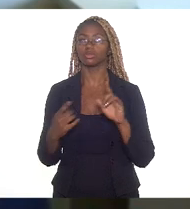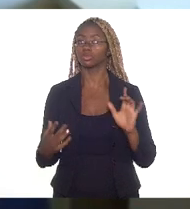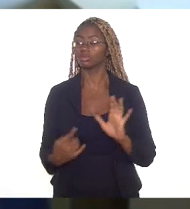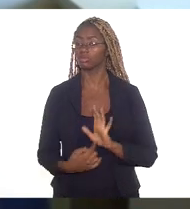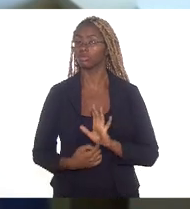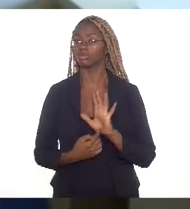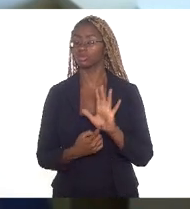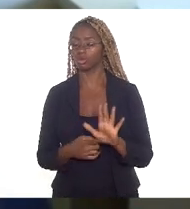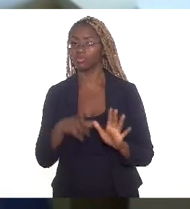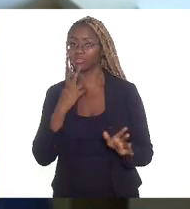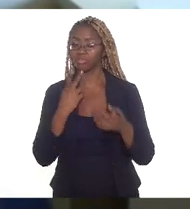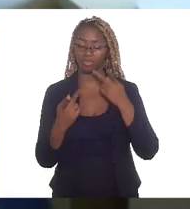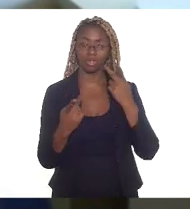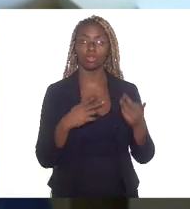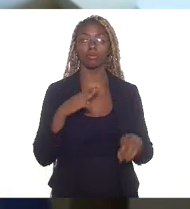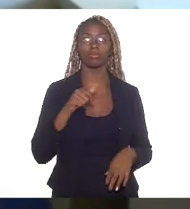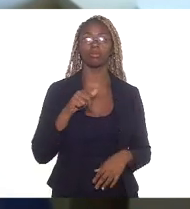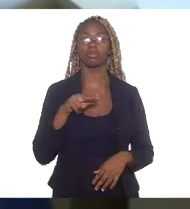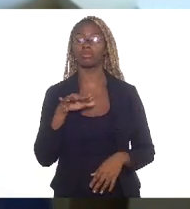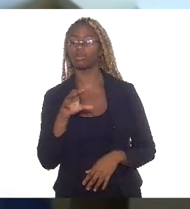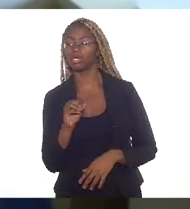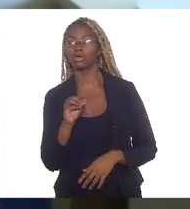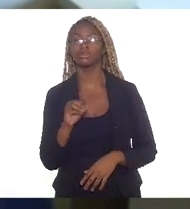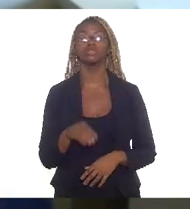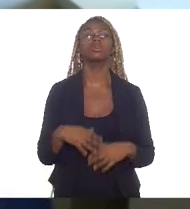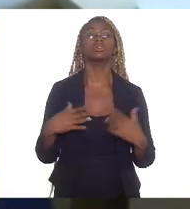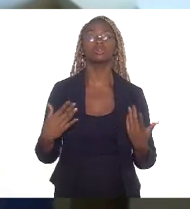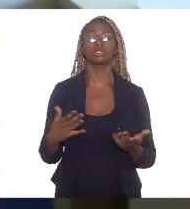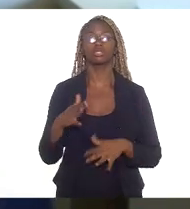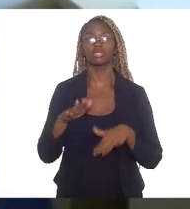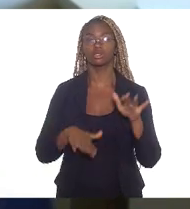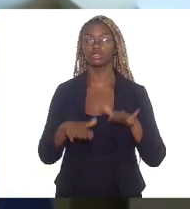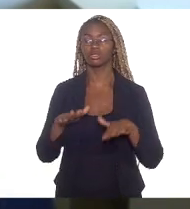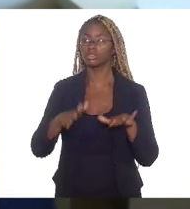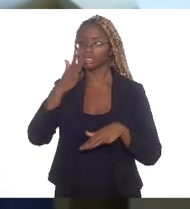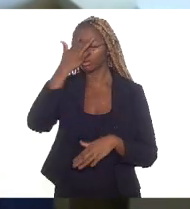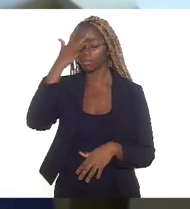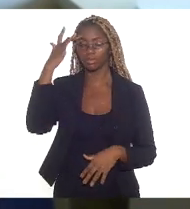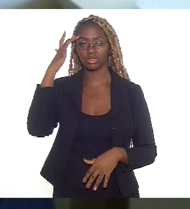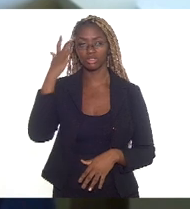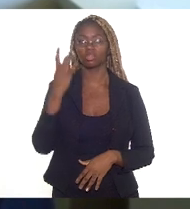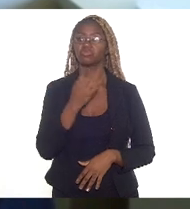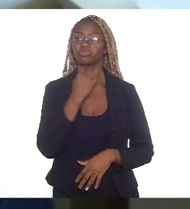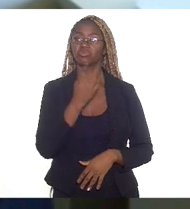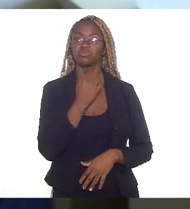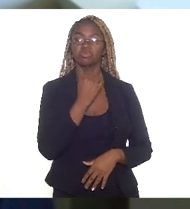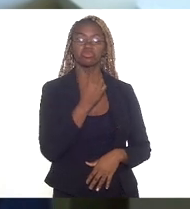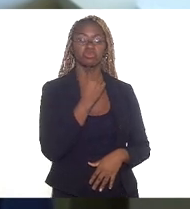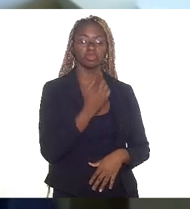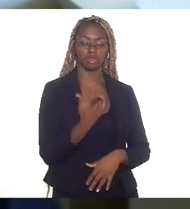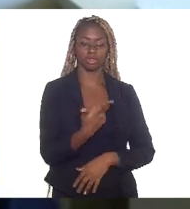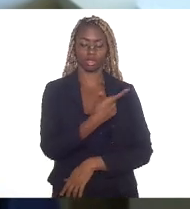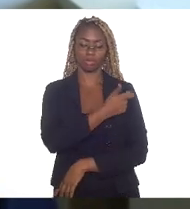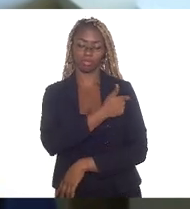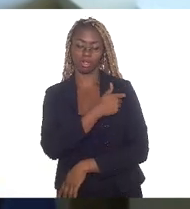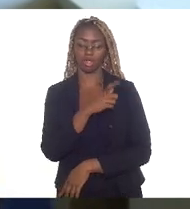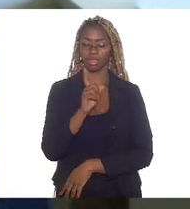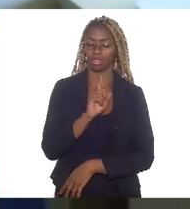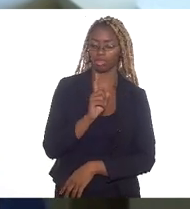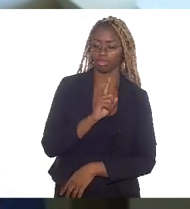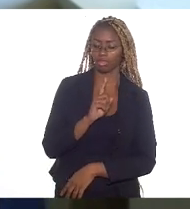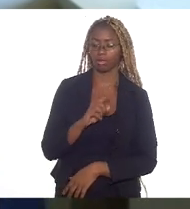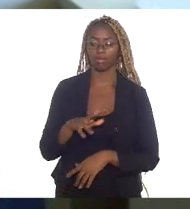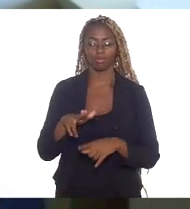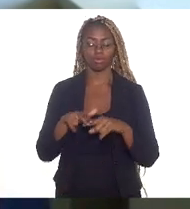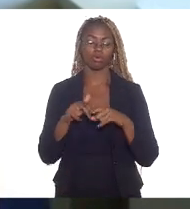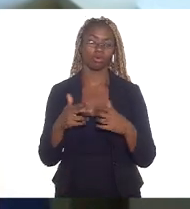Pacheco que muitas vezes prefeitos ficam na dúvida se aplica ou não, ou ficam obstinadamente